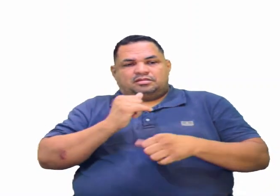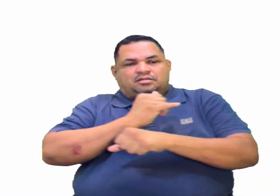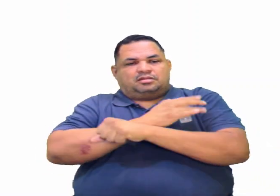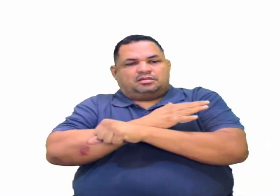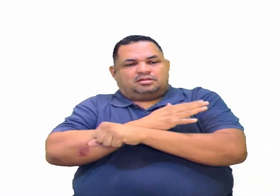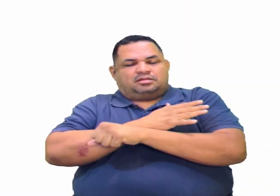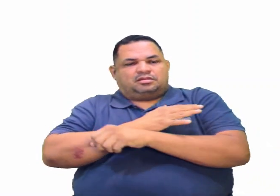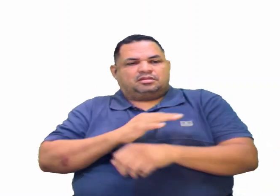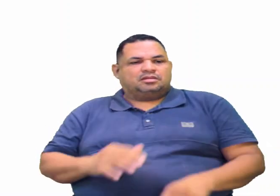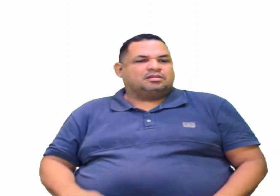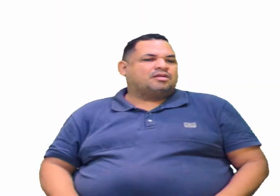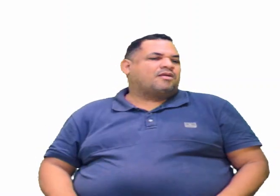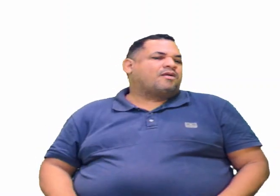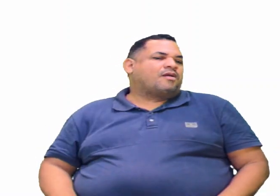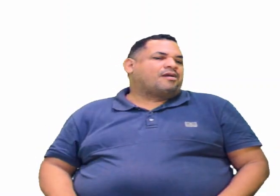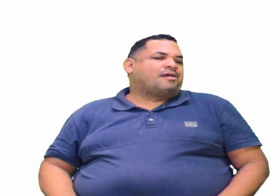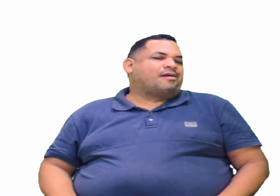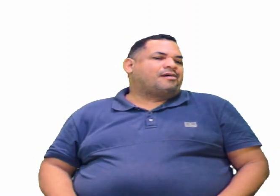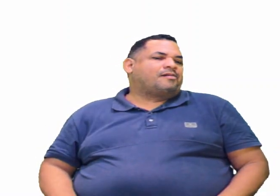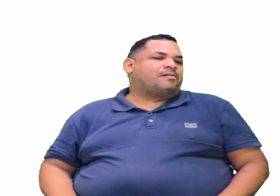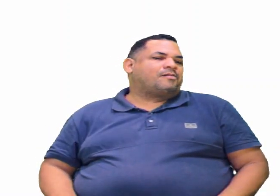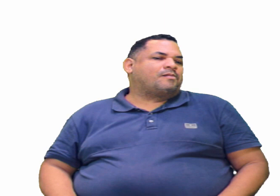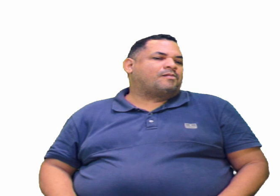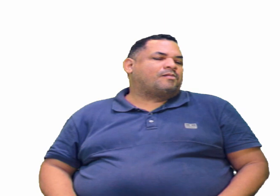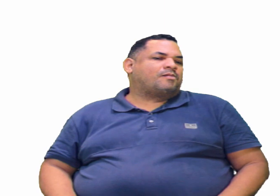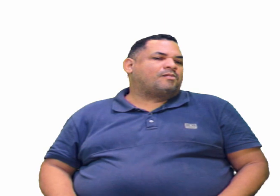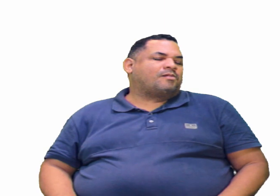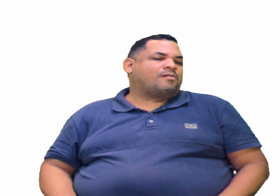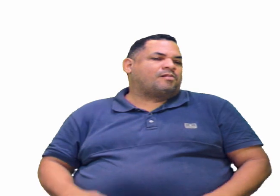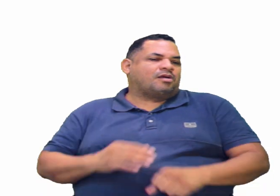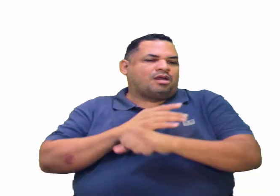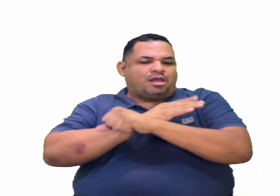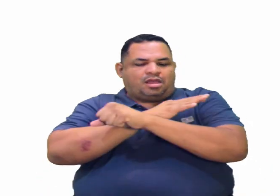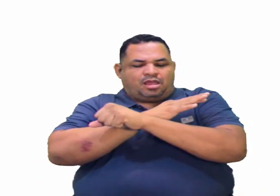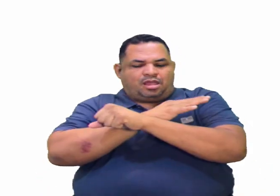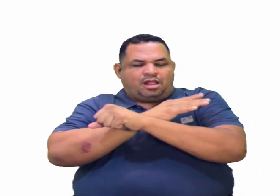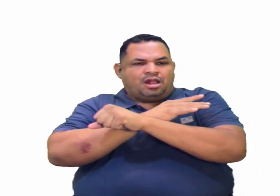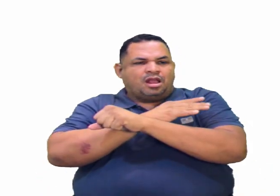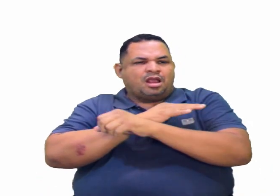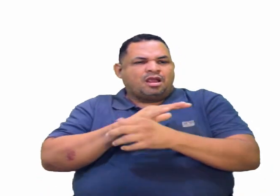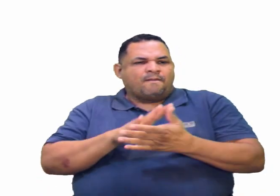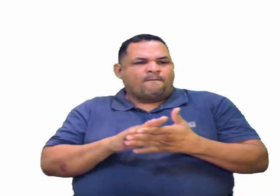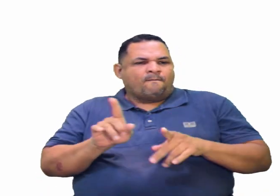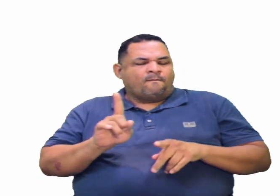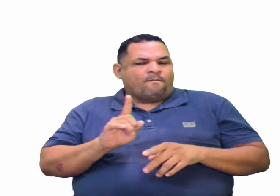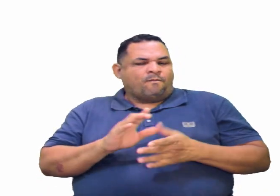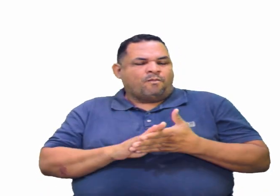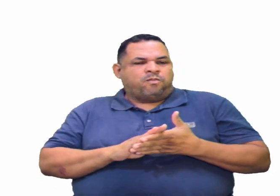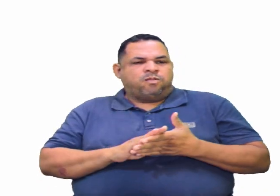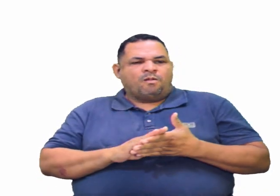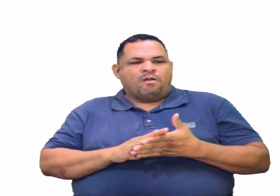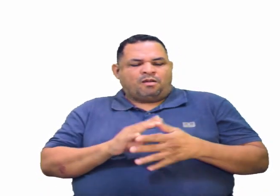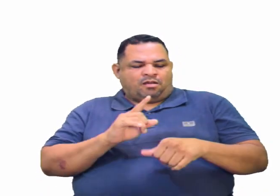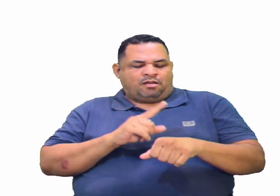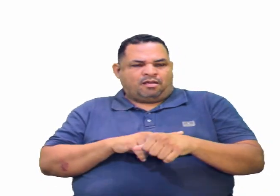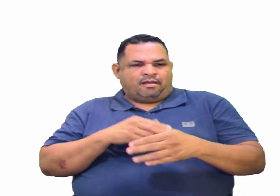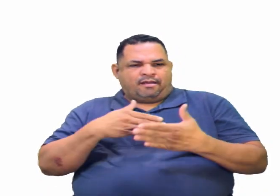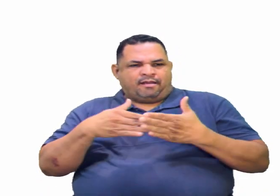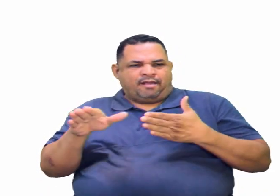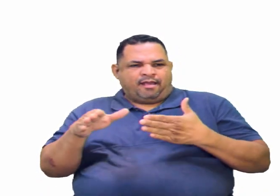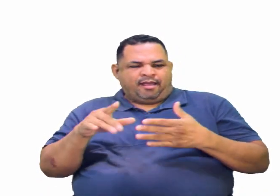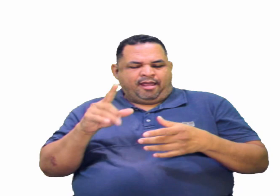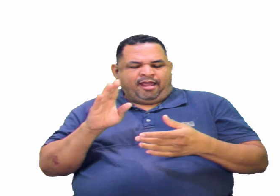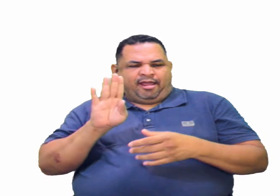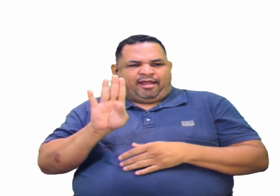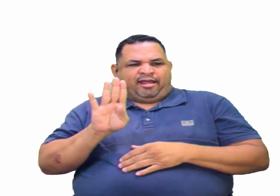acidez. A gente já falou lá que as aminas elas não são ácidas. Então a letra A